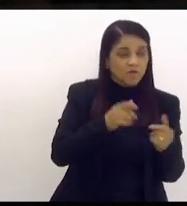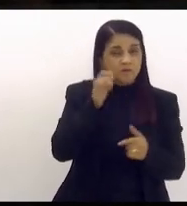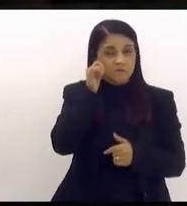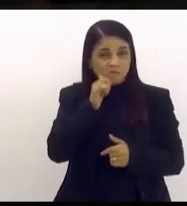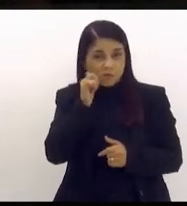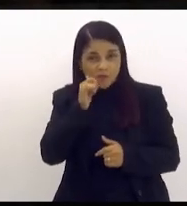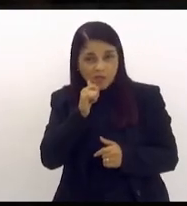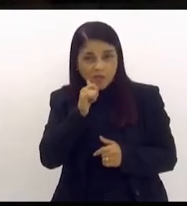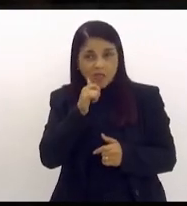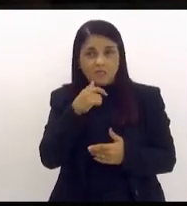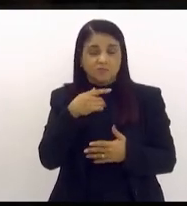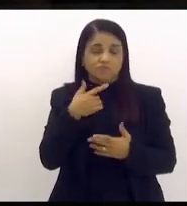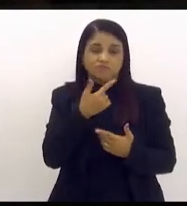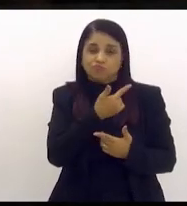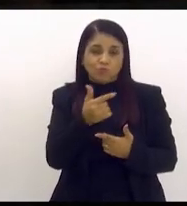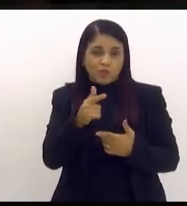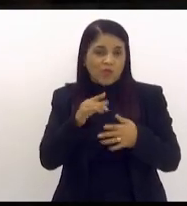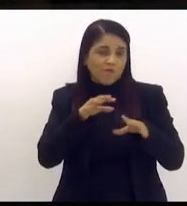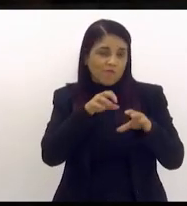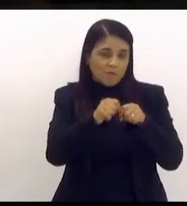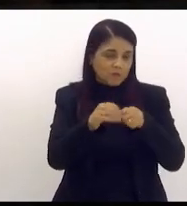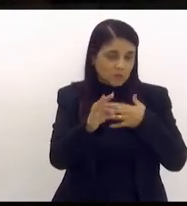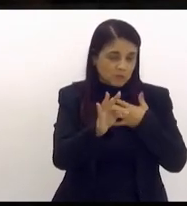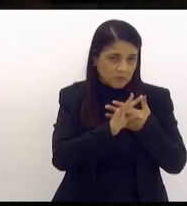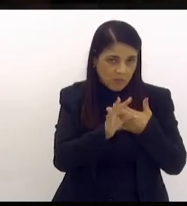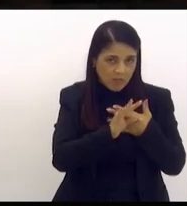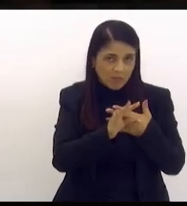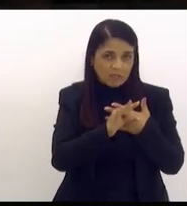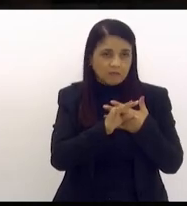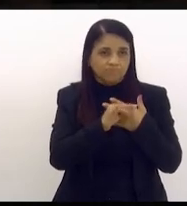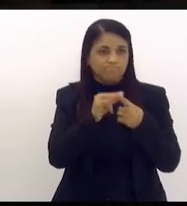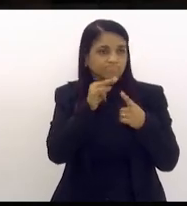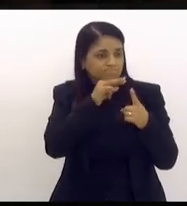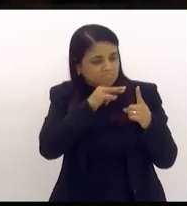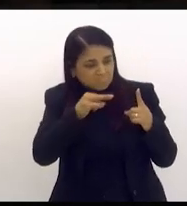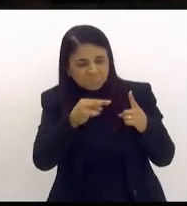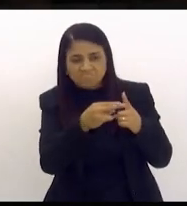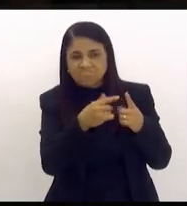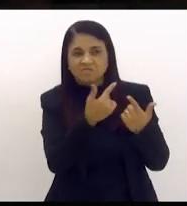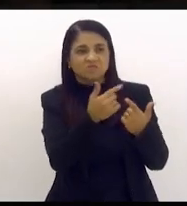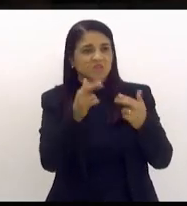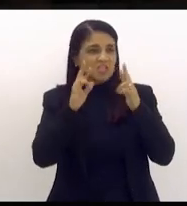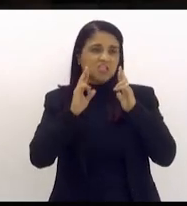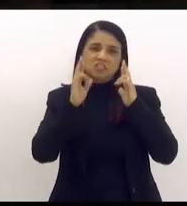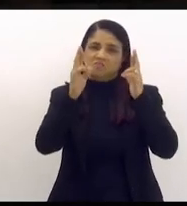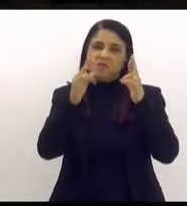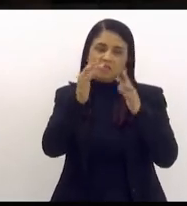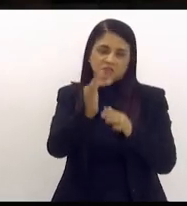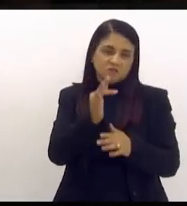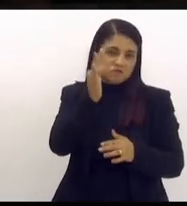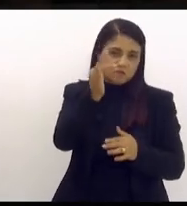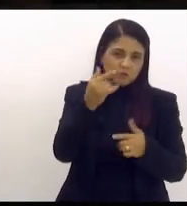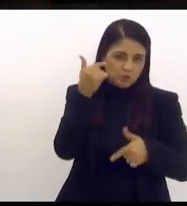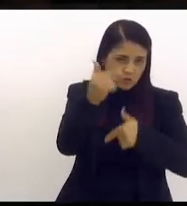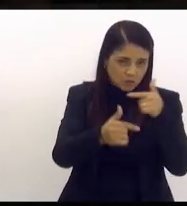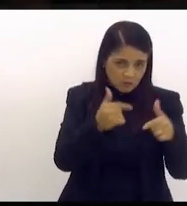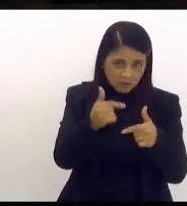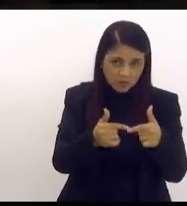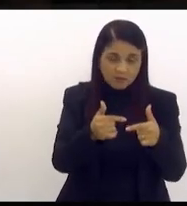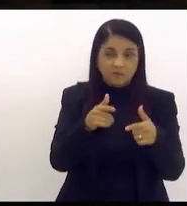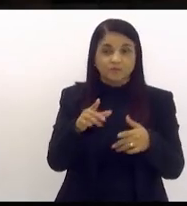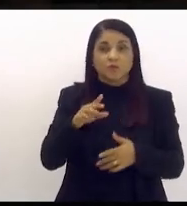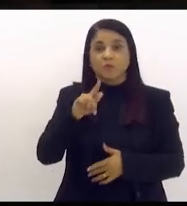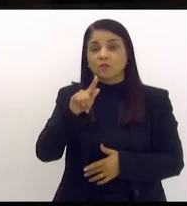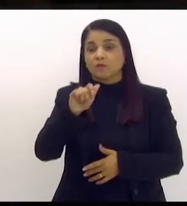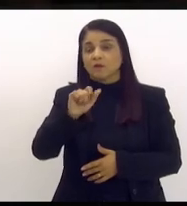completamente sem formação técnica sem cumbre de esperança no mercado de trabalho o gaslub vem